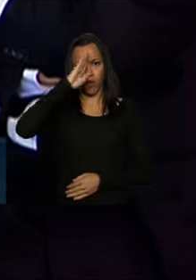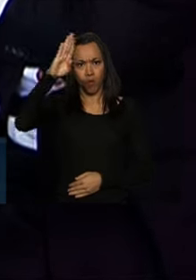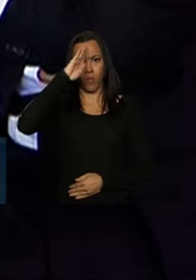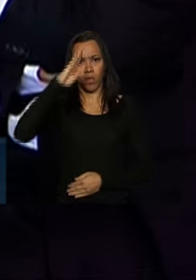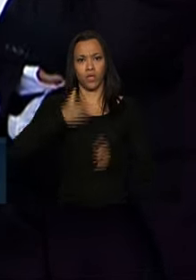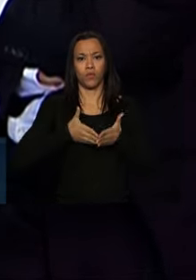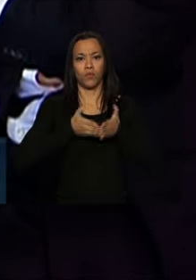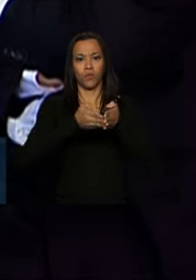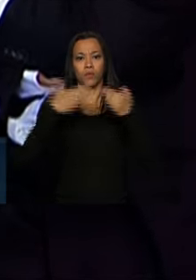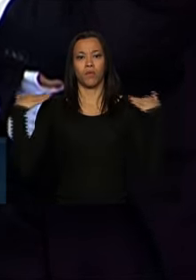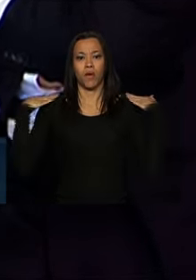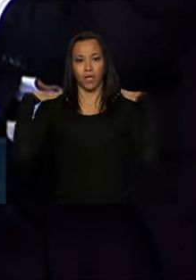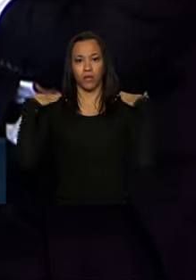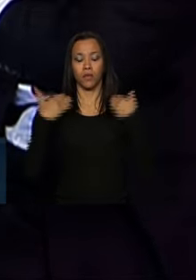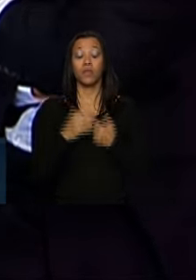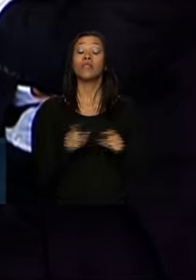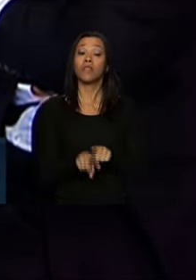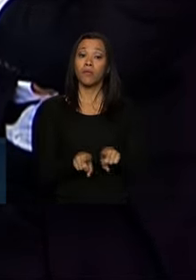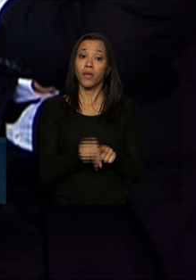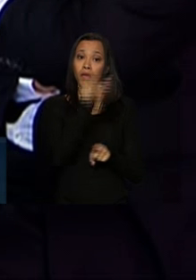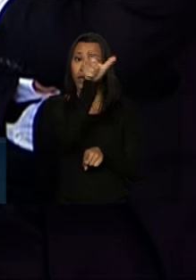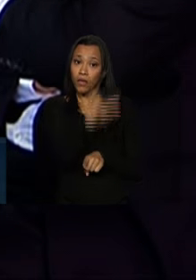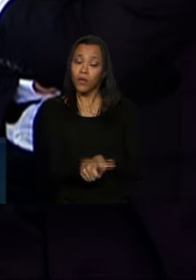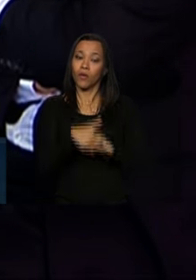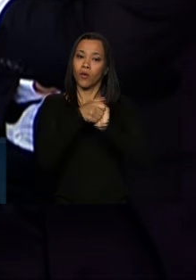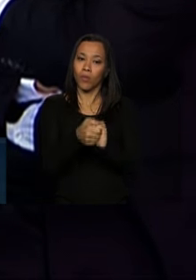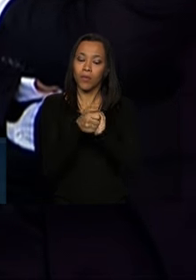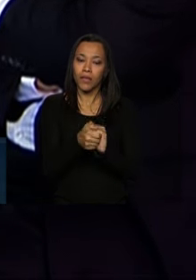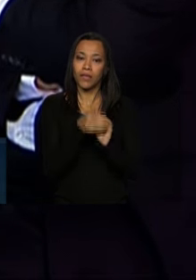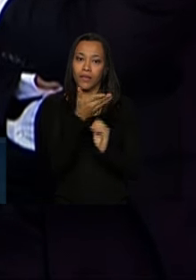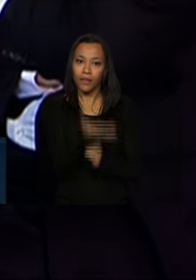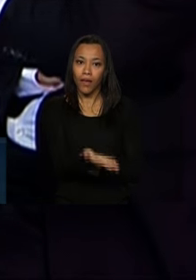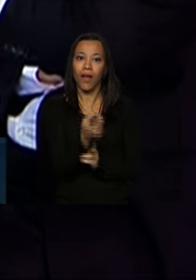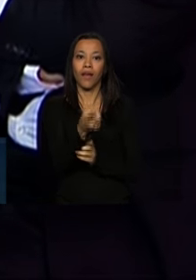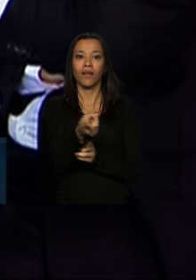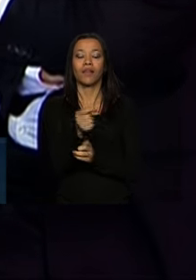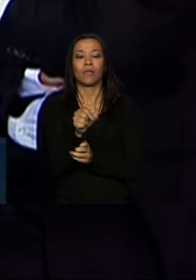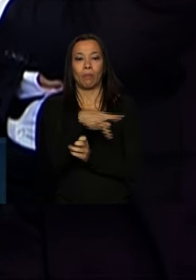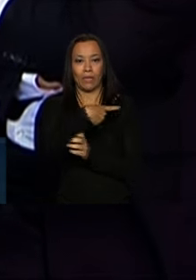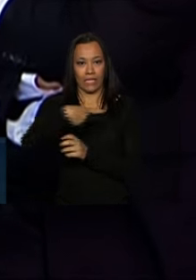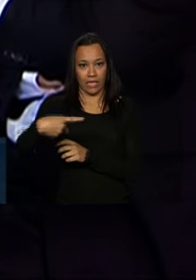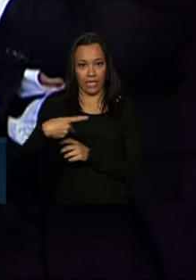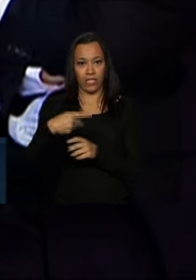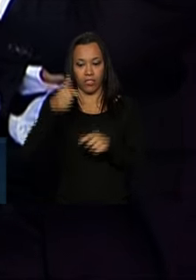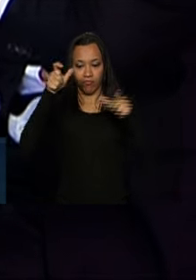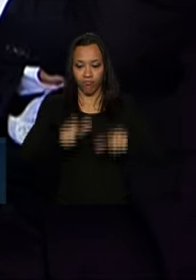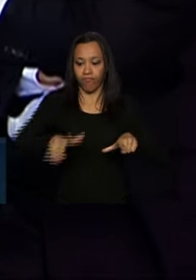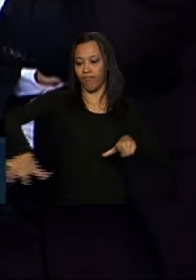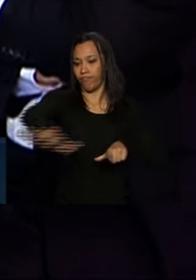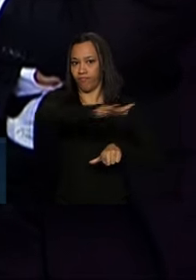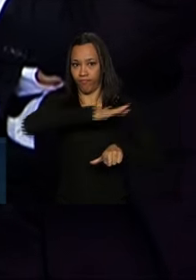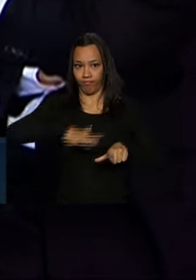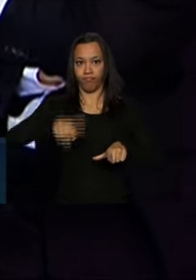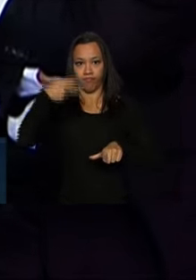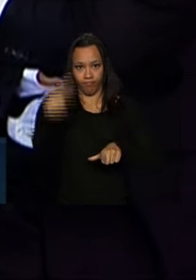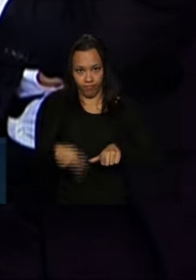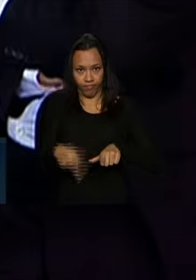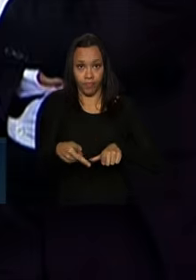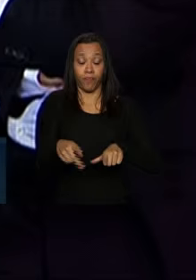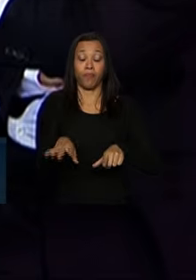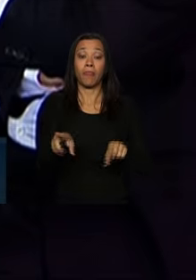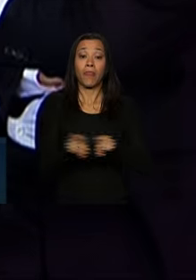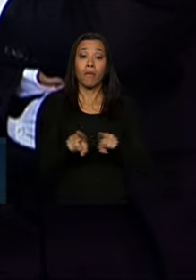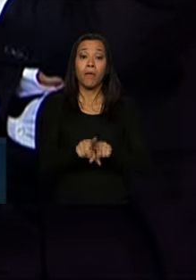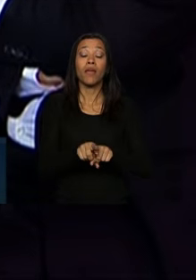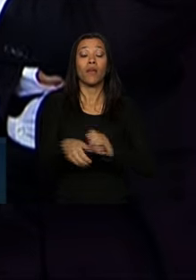Cumprimentar o senhor presidente do Estaleiro Atlântico Sul, senhor Burman, cumprimentar o